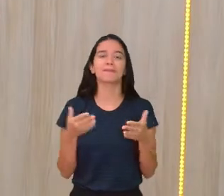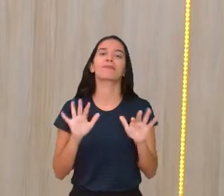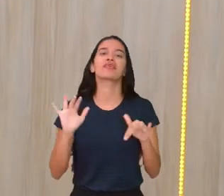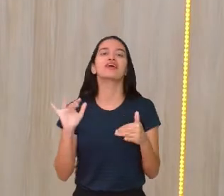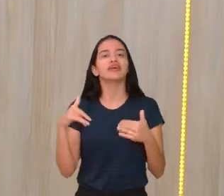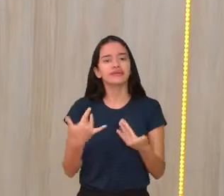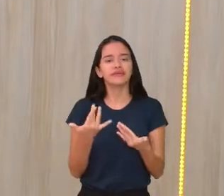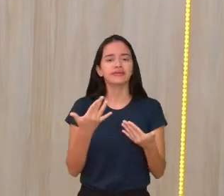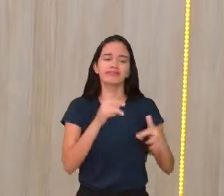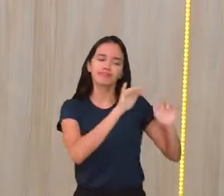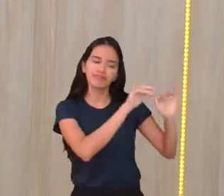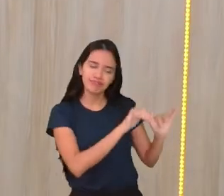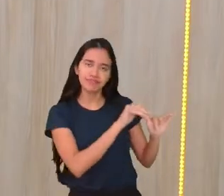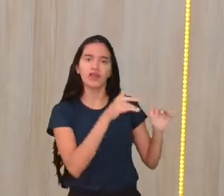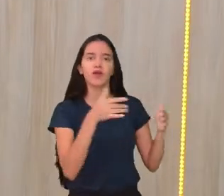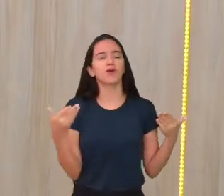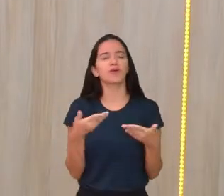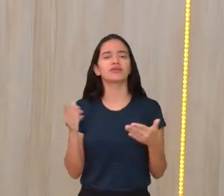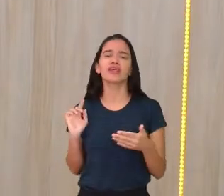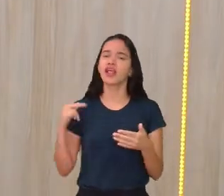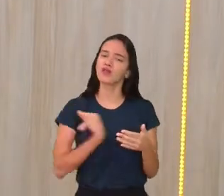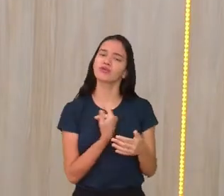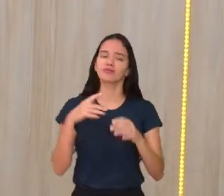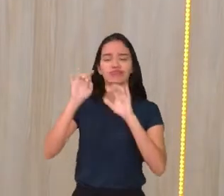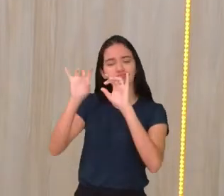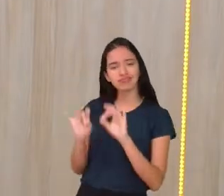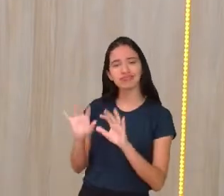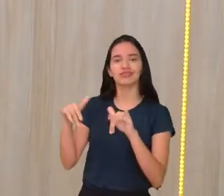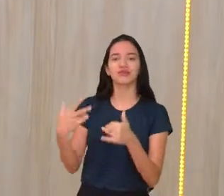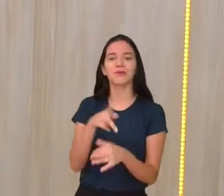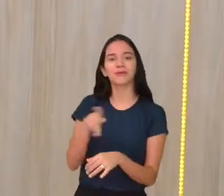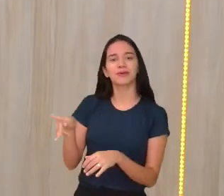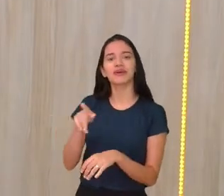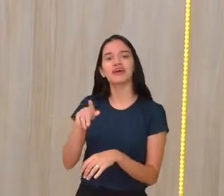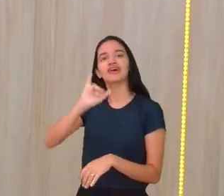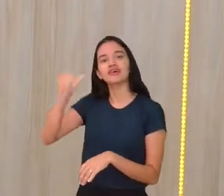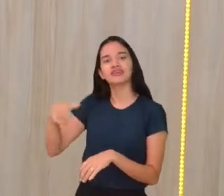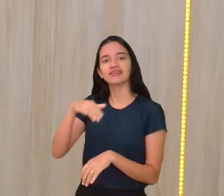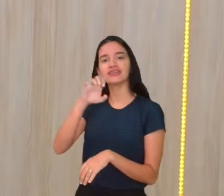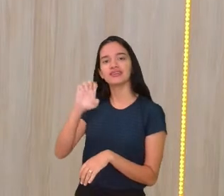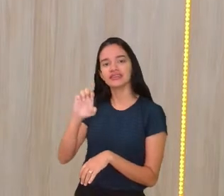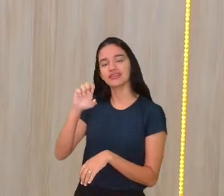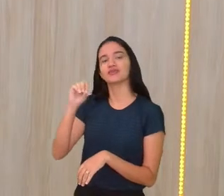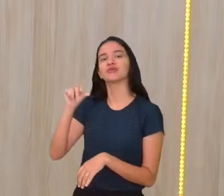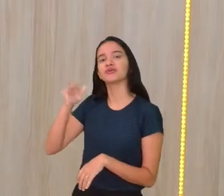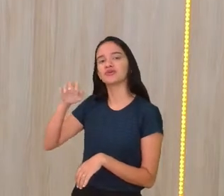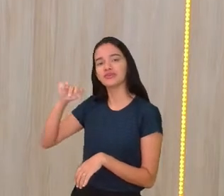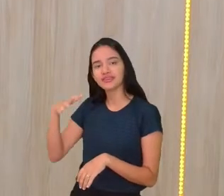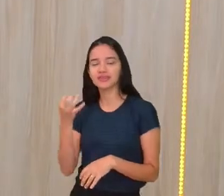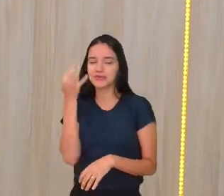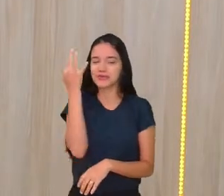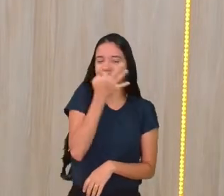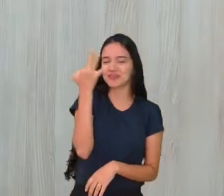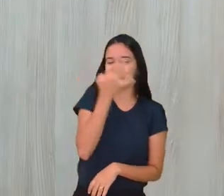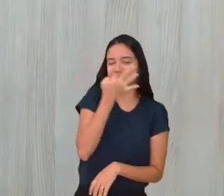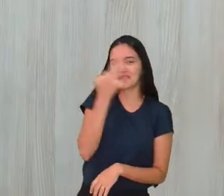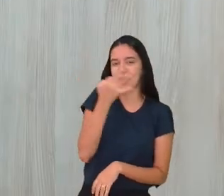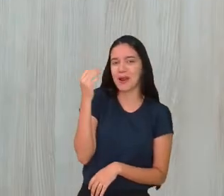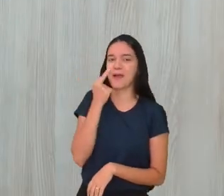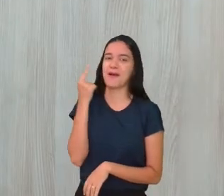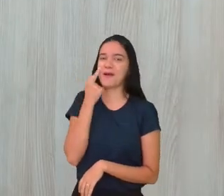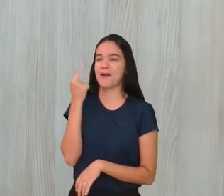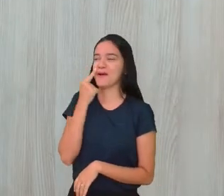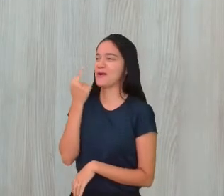recepcionando as suas interações é o nosso queridíssimo professor Giorgio. Bom dia, o matutinho lindo ali, hein? Olha aí,